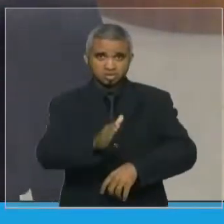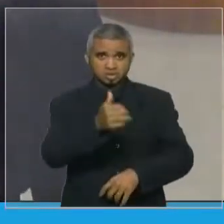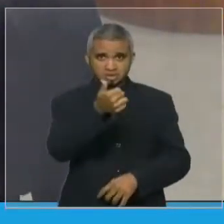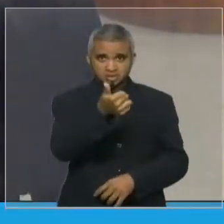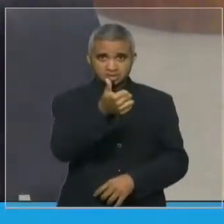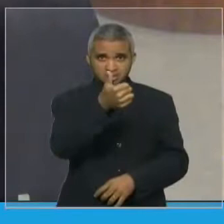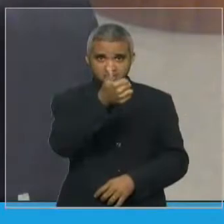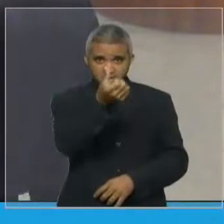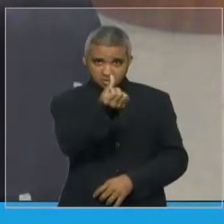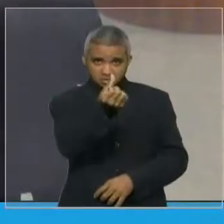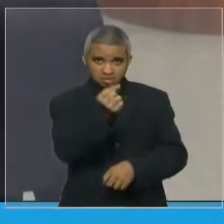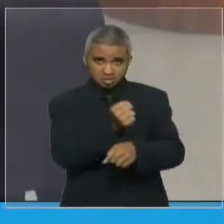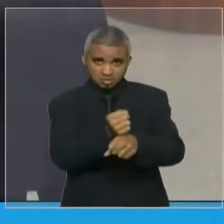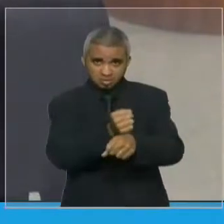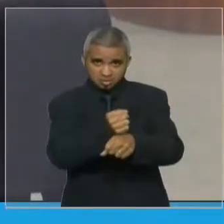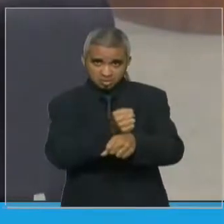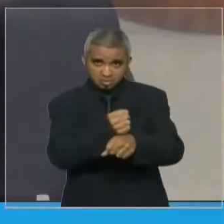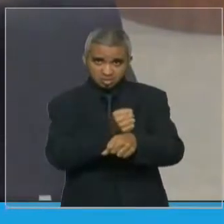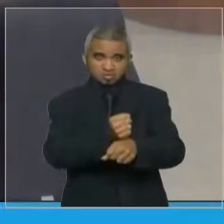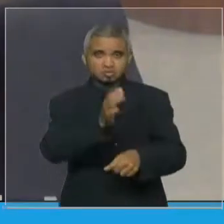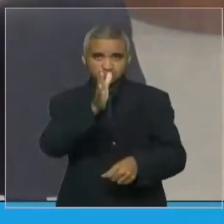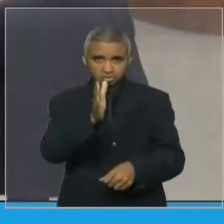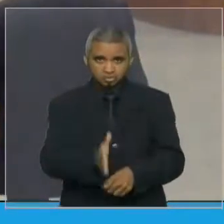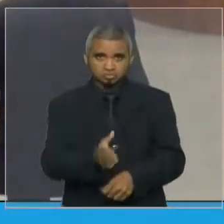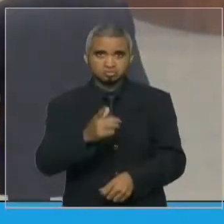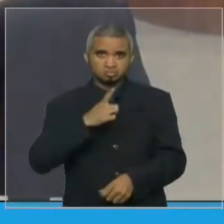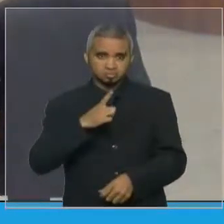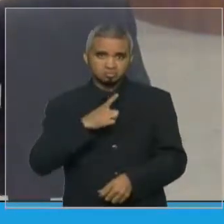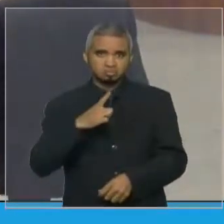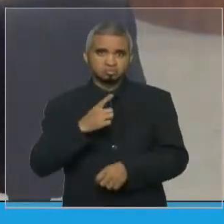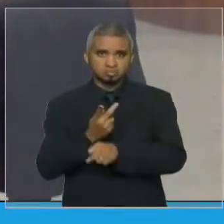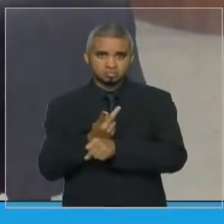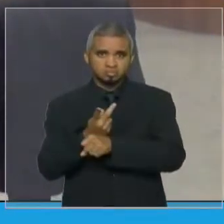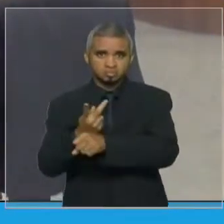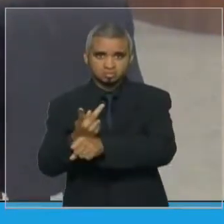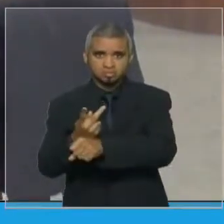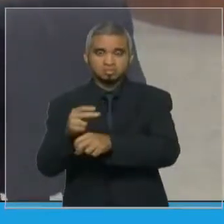anos, convidamos em ordem alfabética os 3 colegas homenageados do ano de